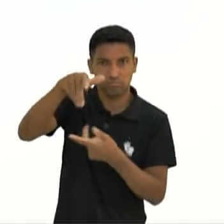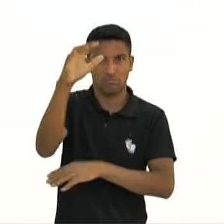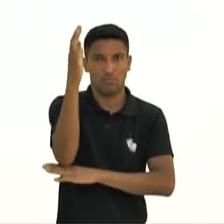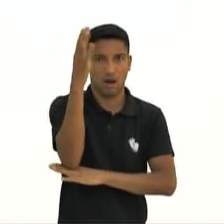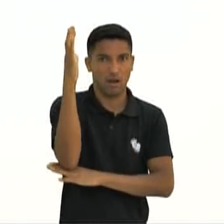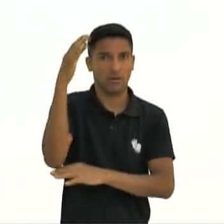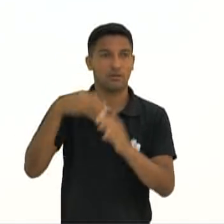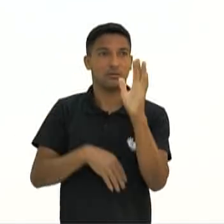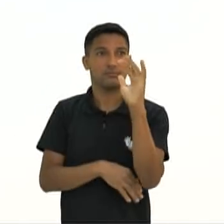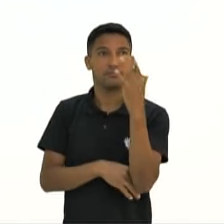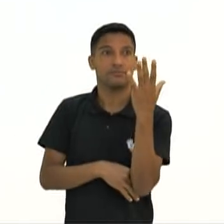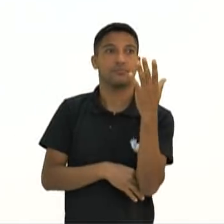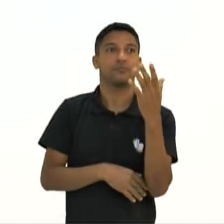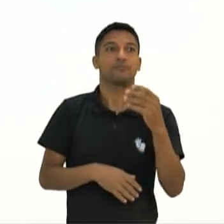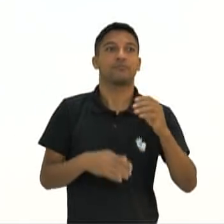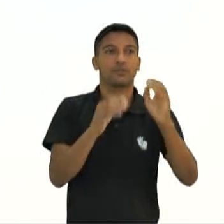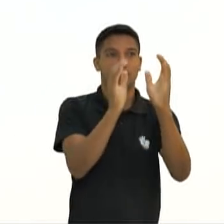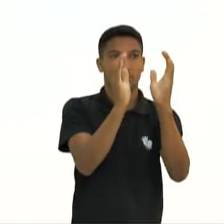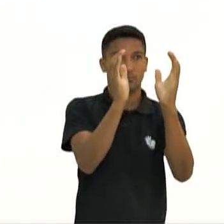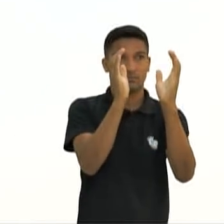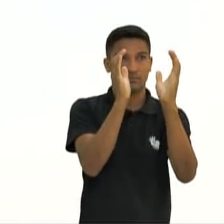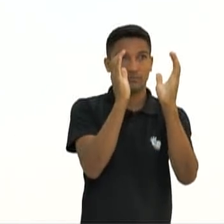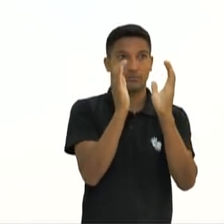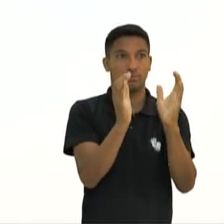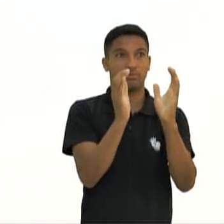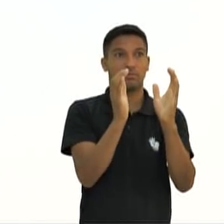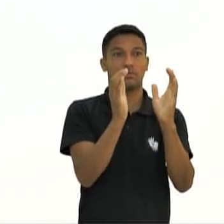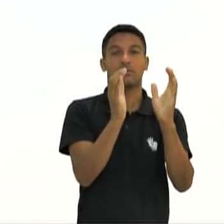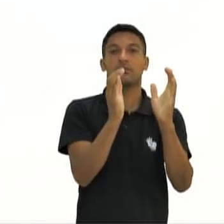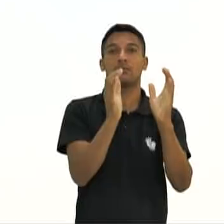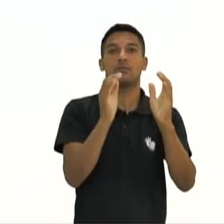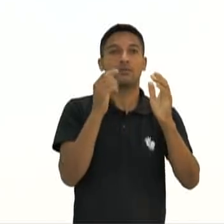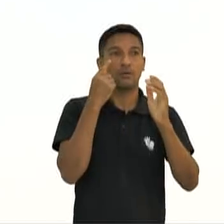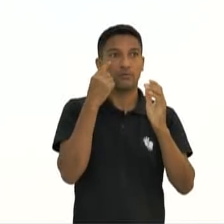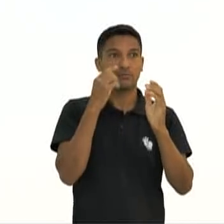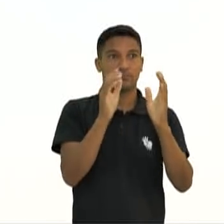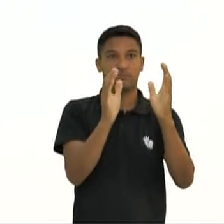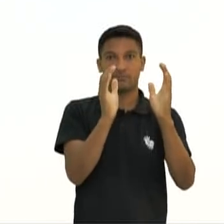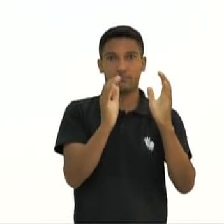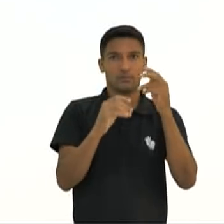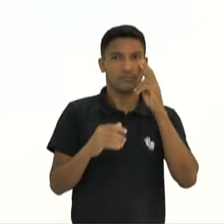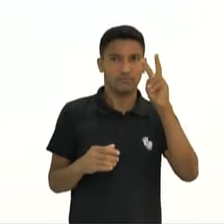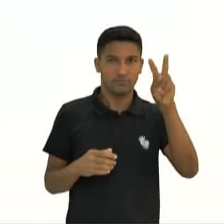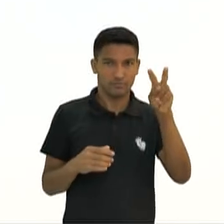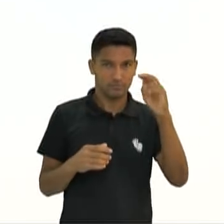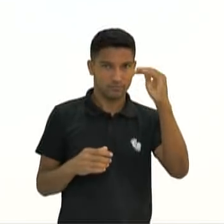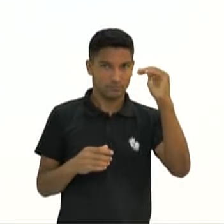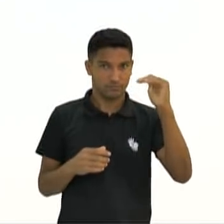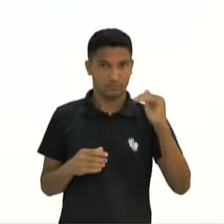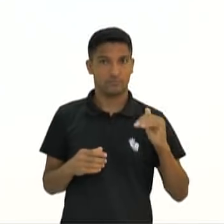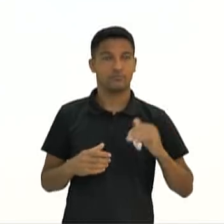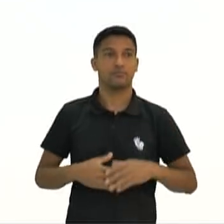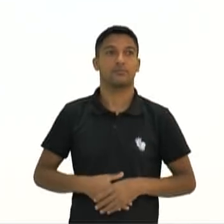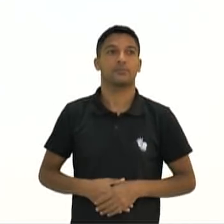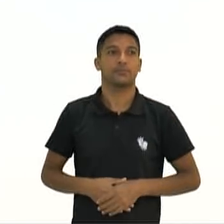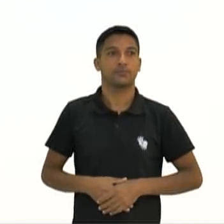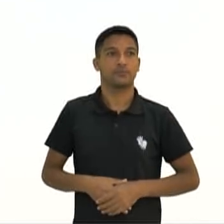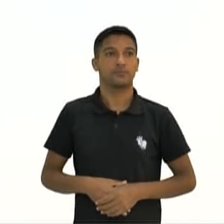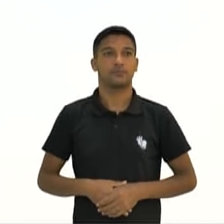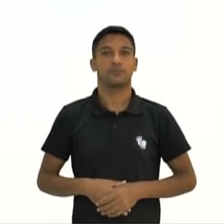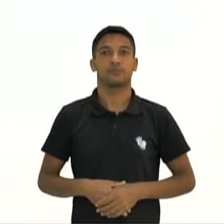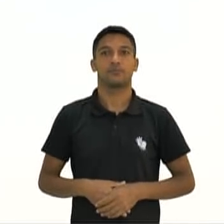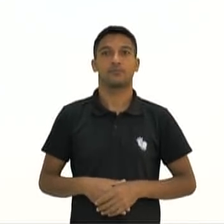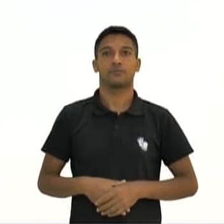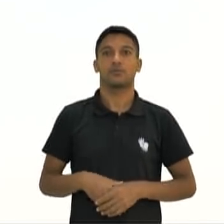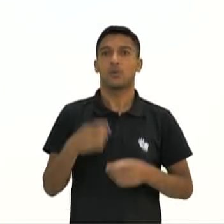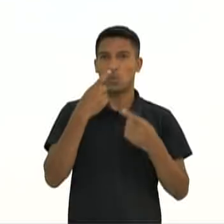naturais? Terceiro item, provoca desequilíbrios ecológicos? E o quarto item, causa prejuízos à saúde